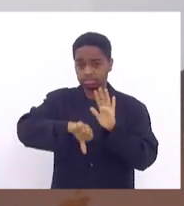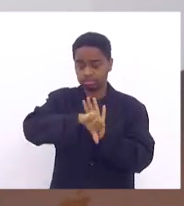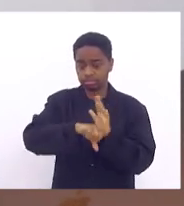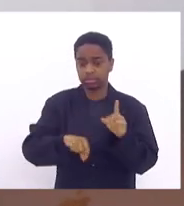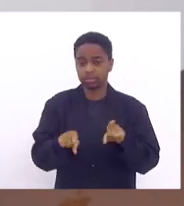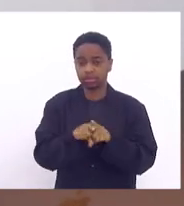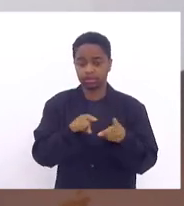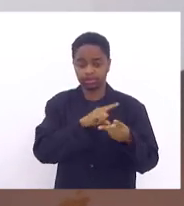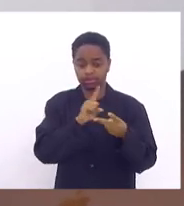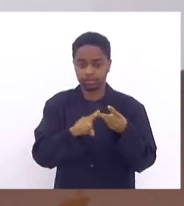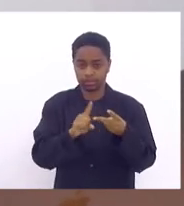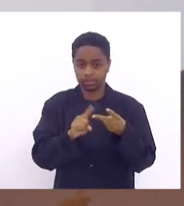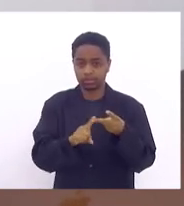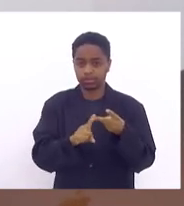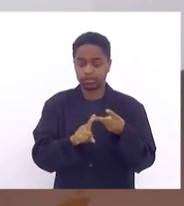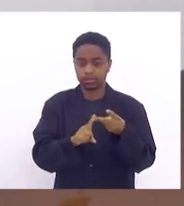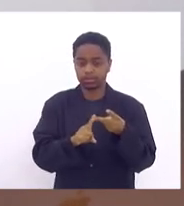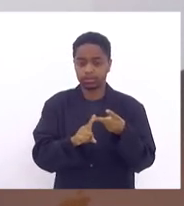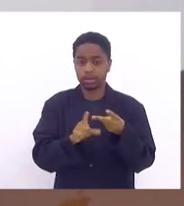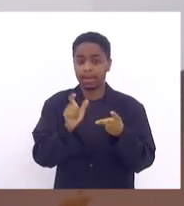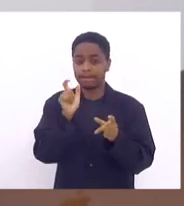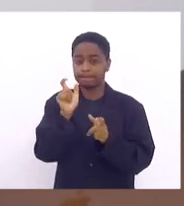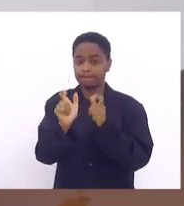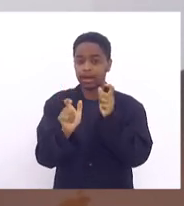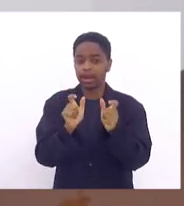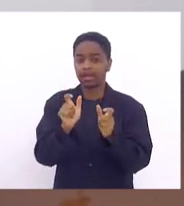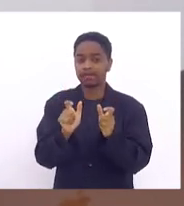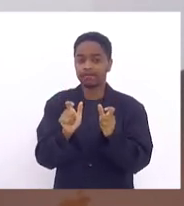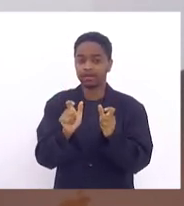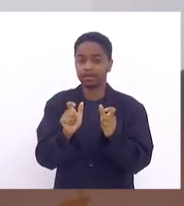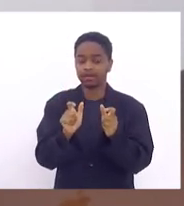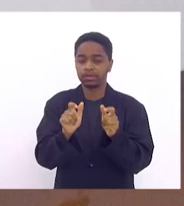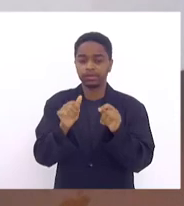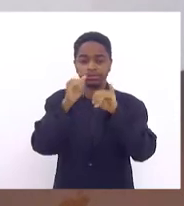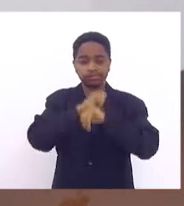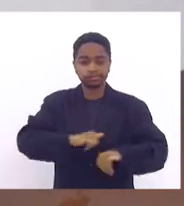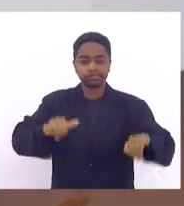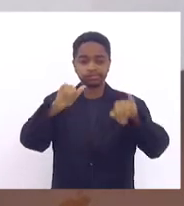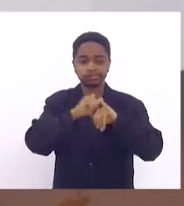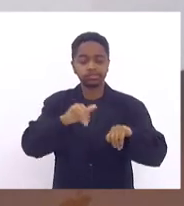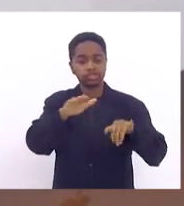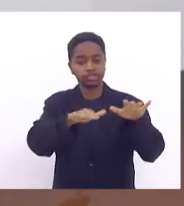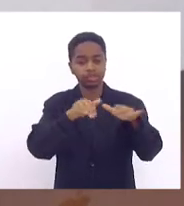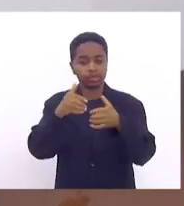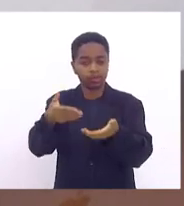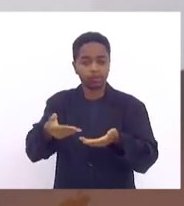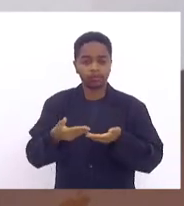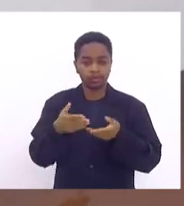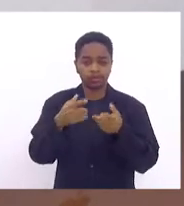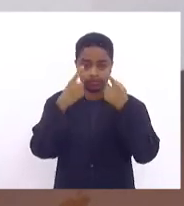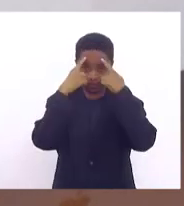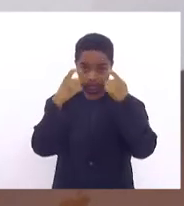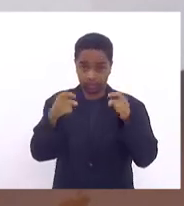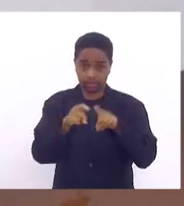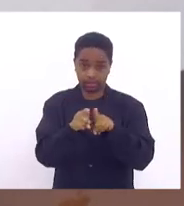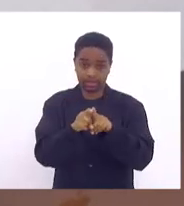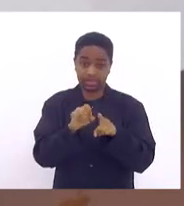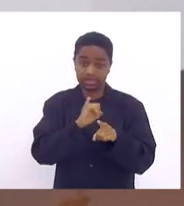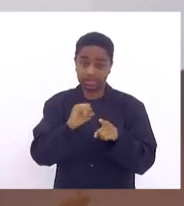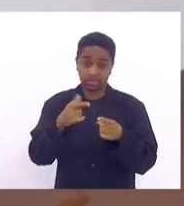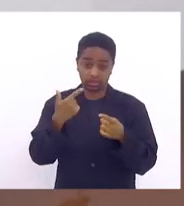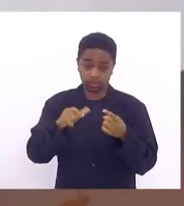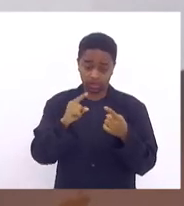chamadas Fight in Words né que são palavras que conclamam para ação violenta também então fora dessas duas